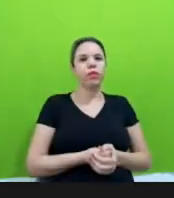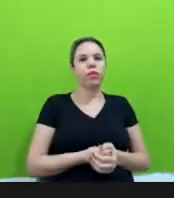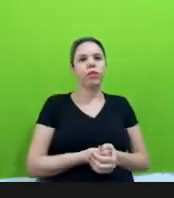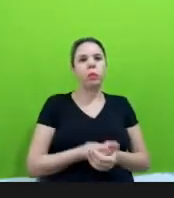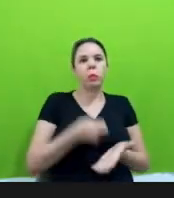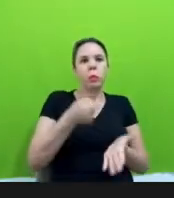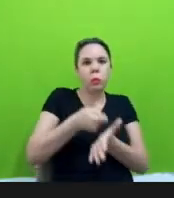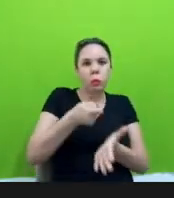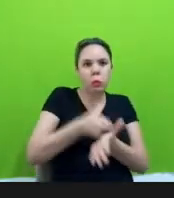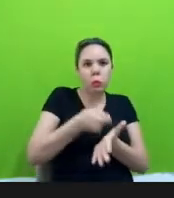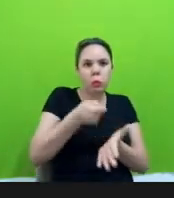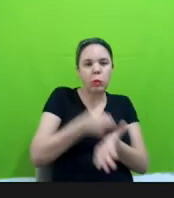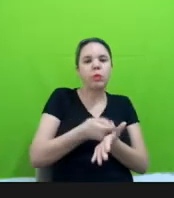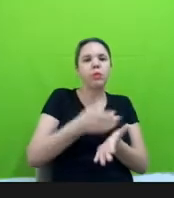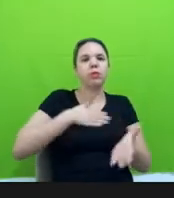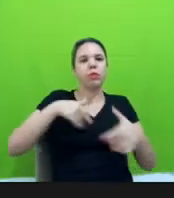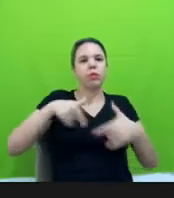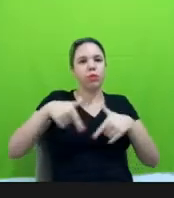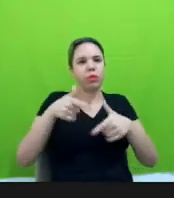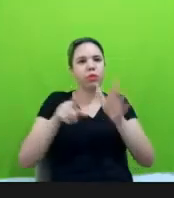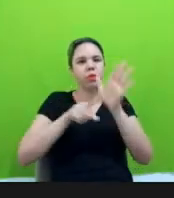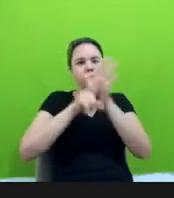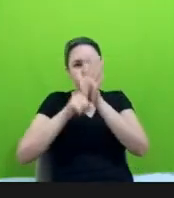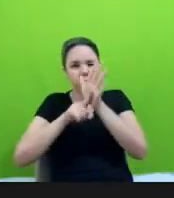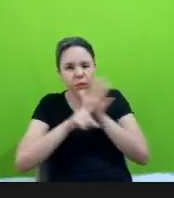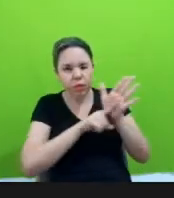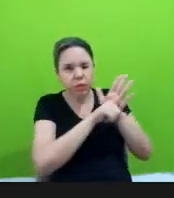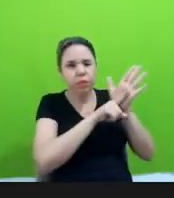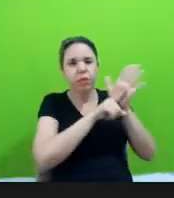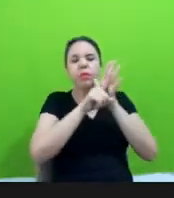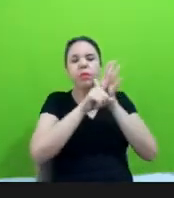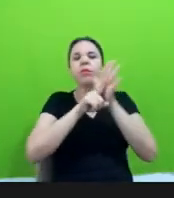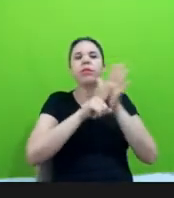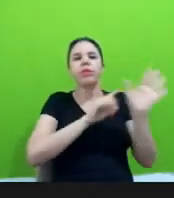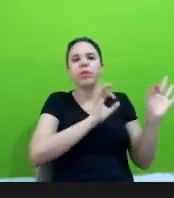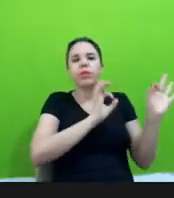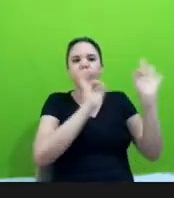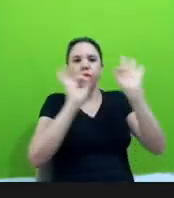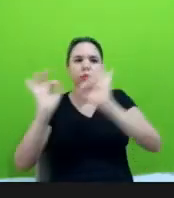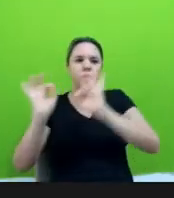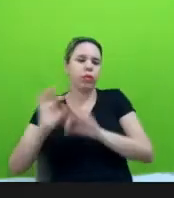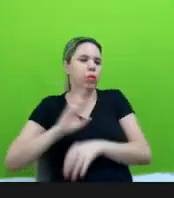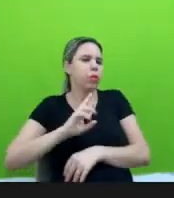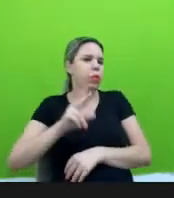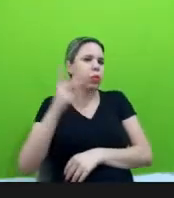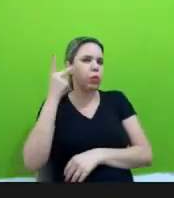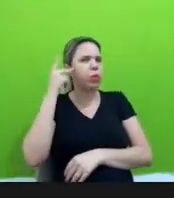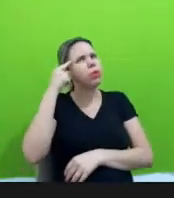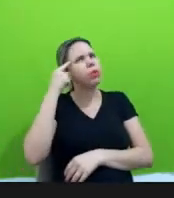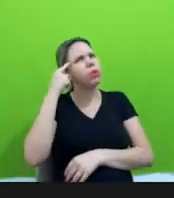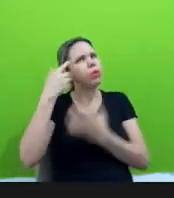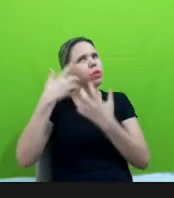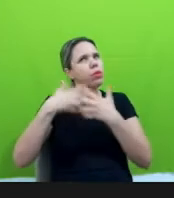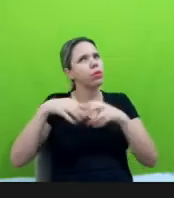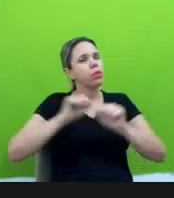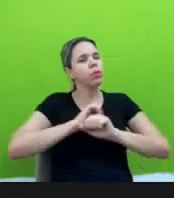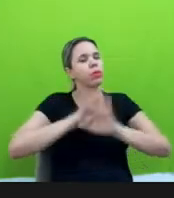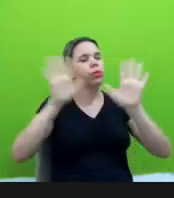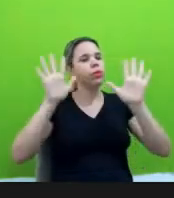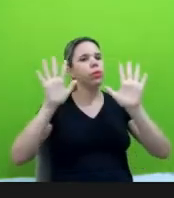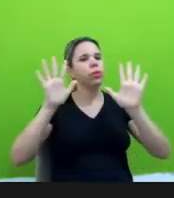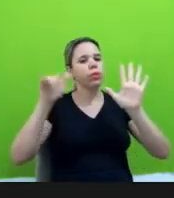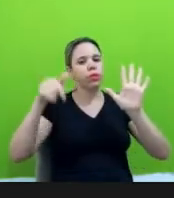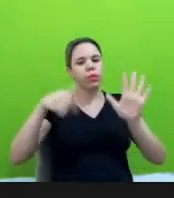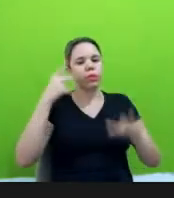exigência do meu trabalho de ir atrás de dados. Então, só para quem está acompanhando a gente que não é de São Paulo, para ter uma ideia mais clara, aqui em São